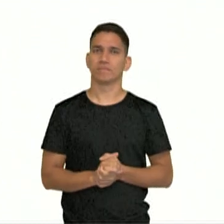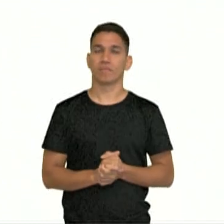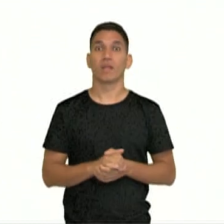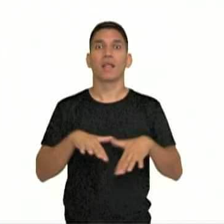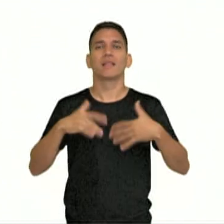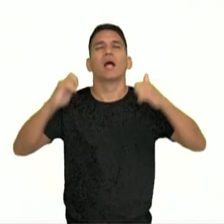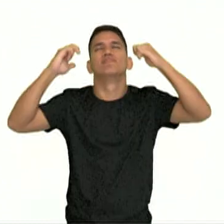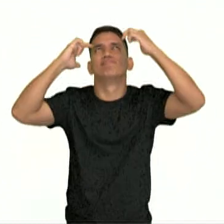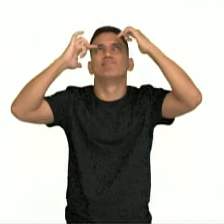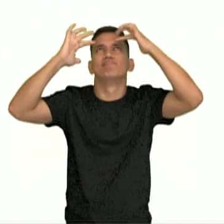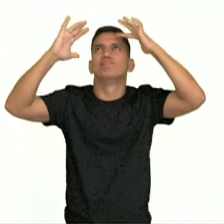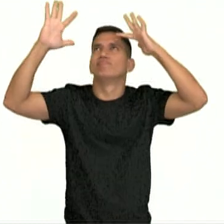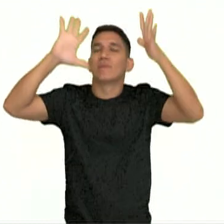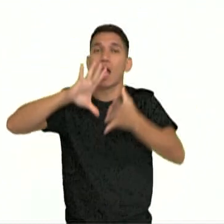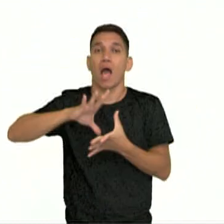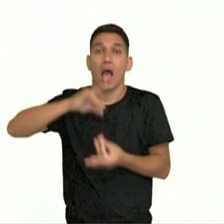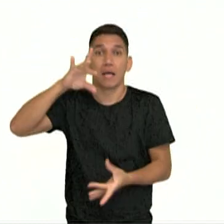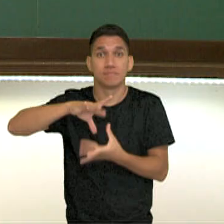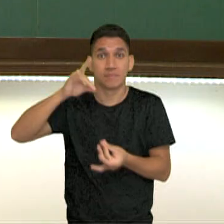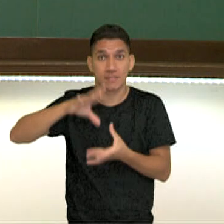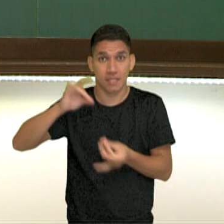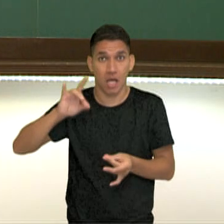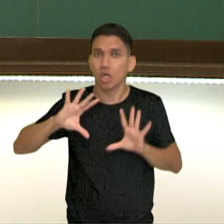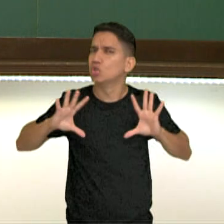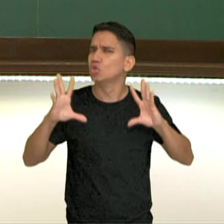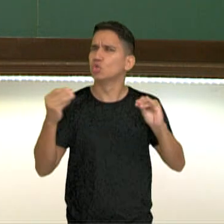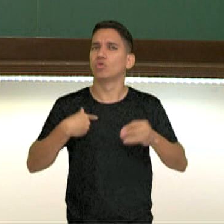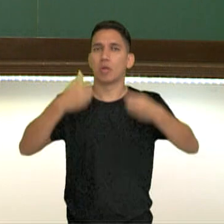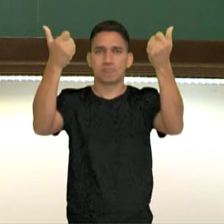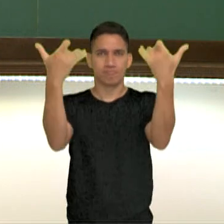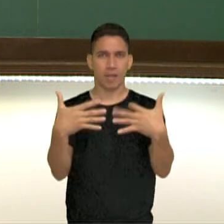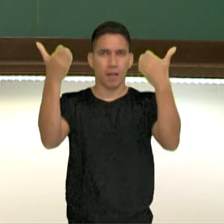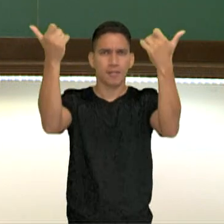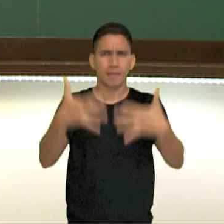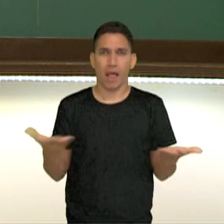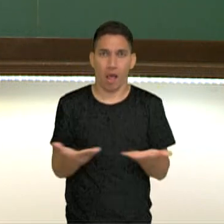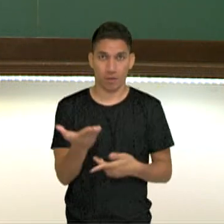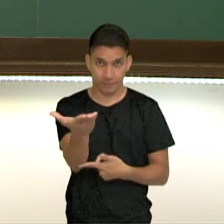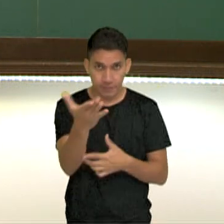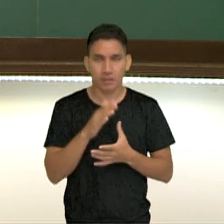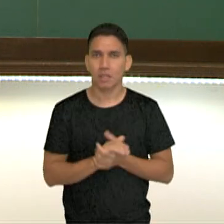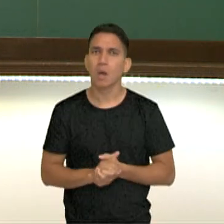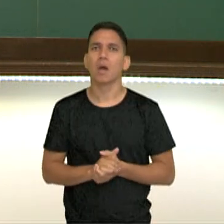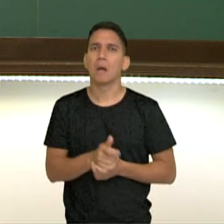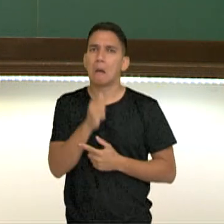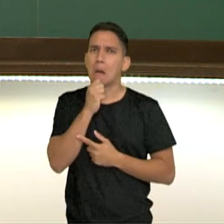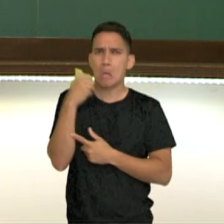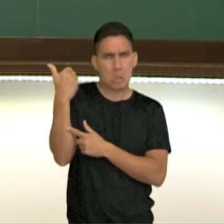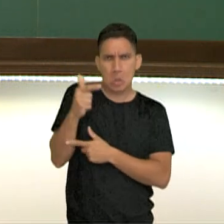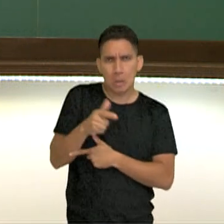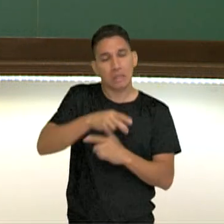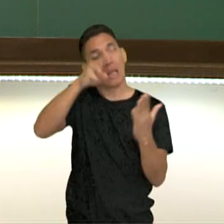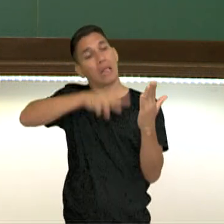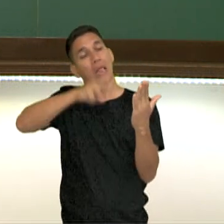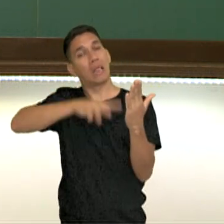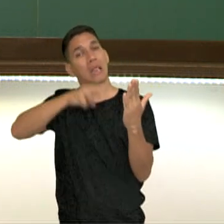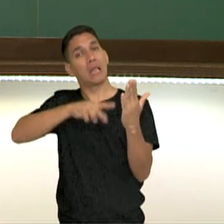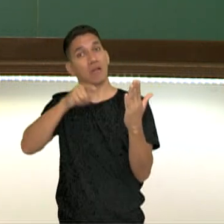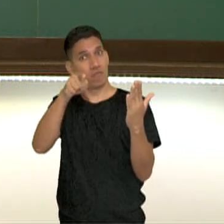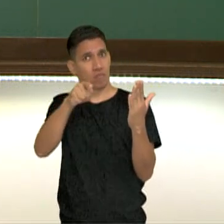abstrato das ideias, quando tudo isso que eu estou falando agora para vocês, sem acompanhar uma leitura, você